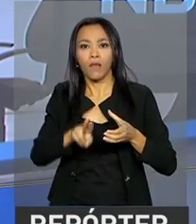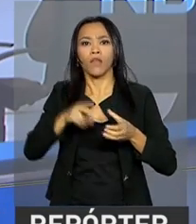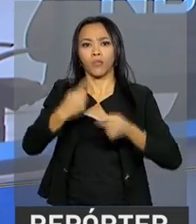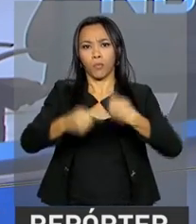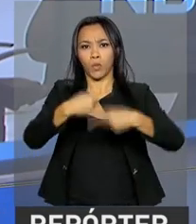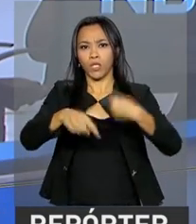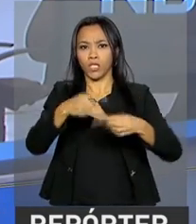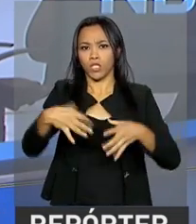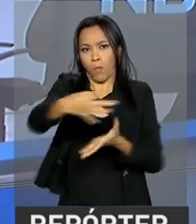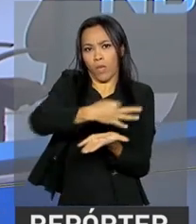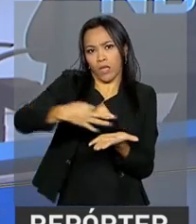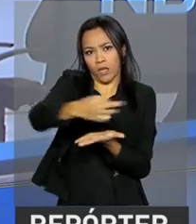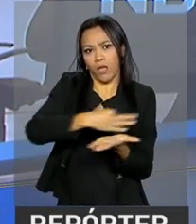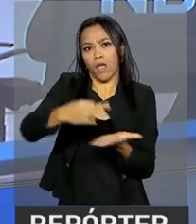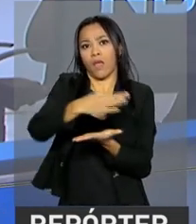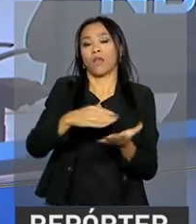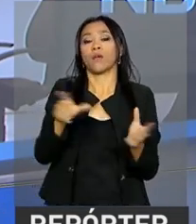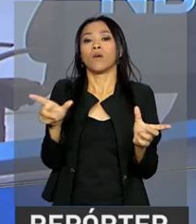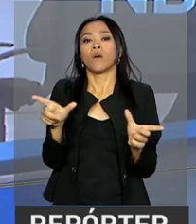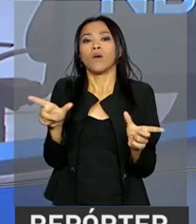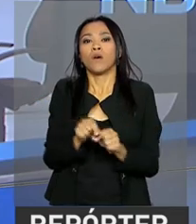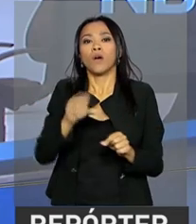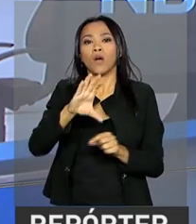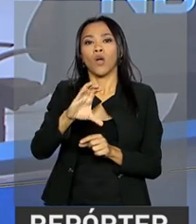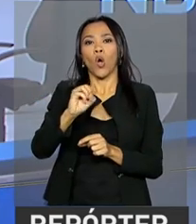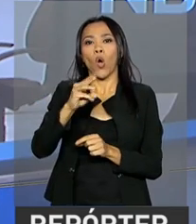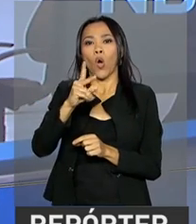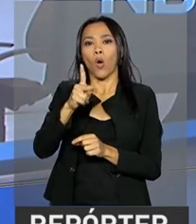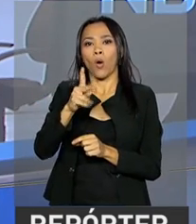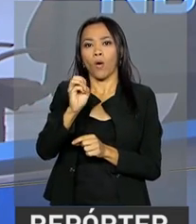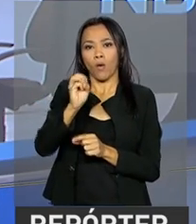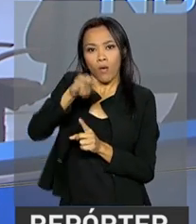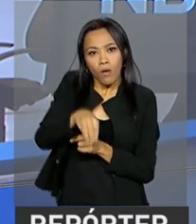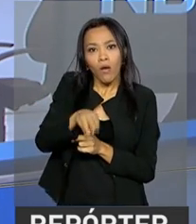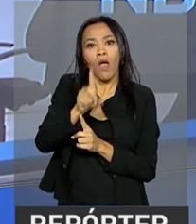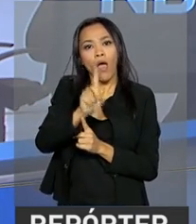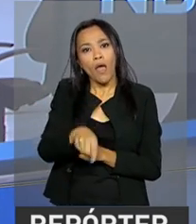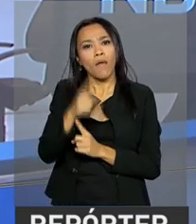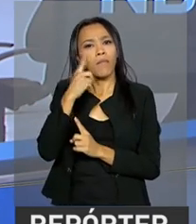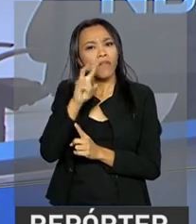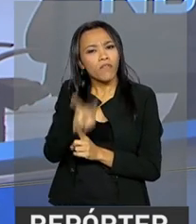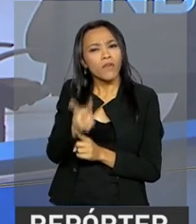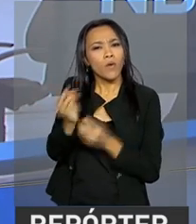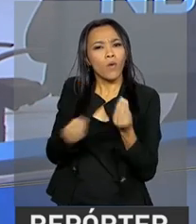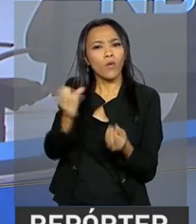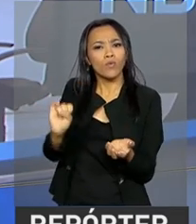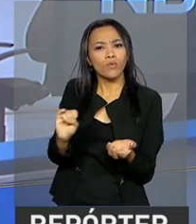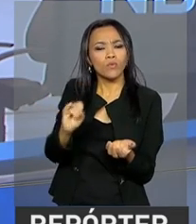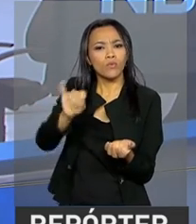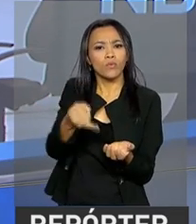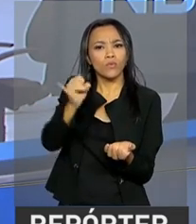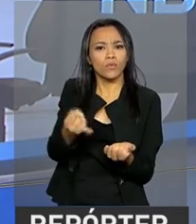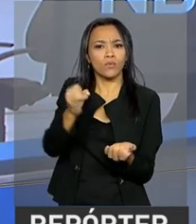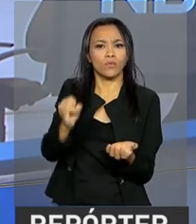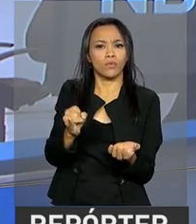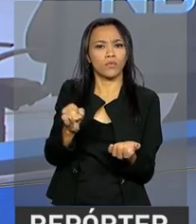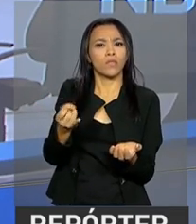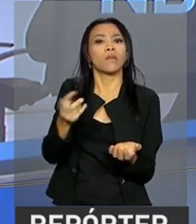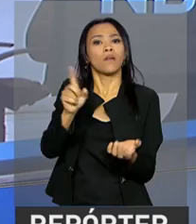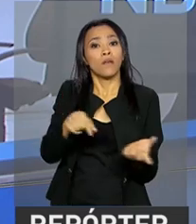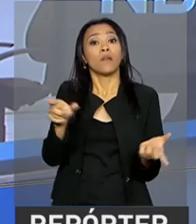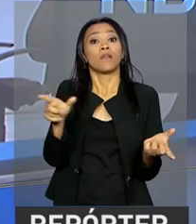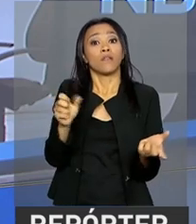Central COPOM se reúne nesta terça-feira para definir a tendência dos juros básicos da economia a